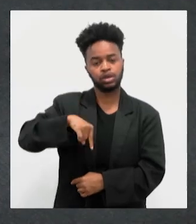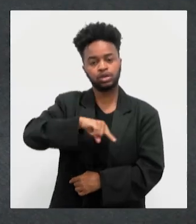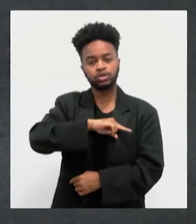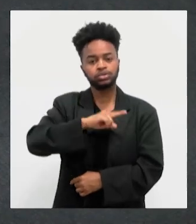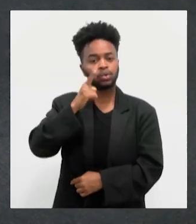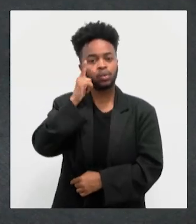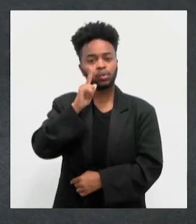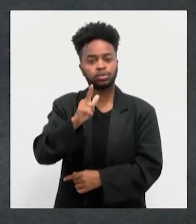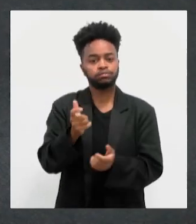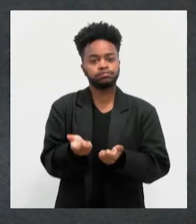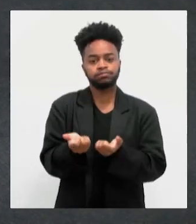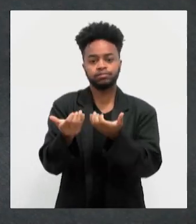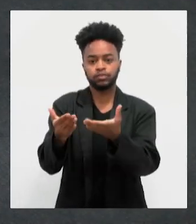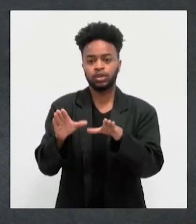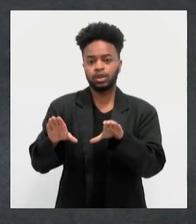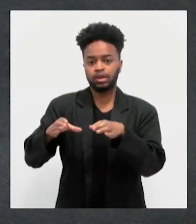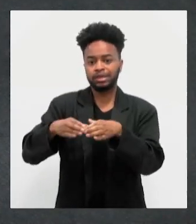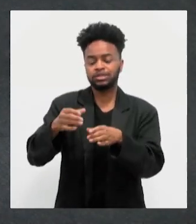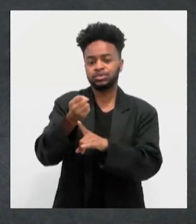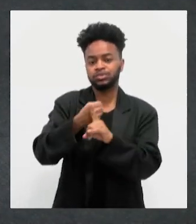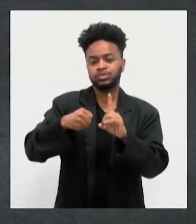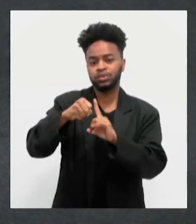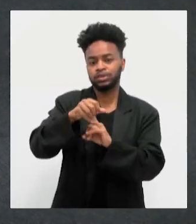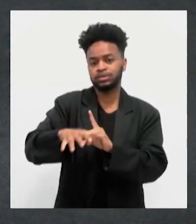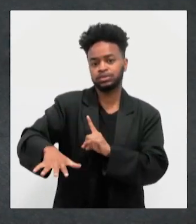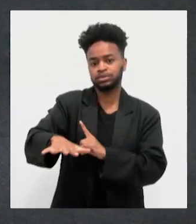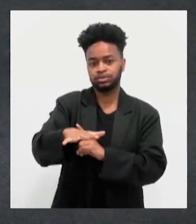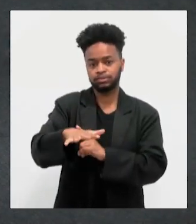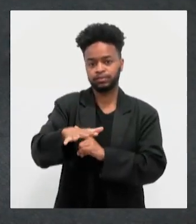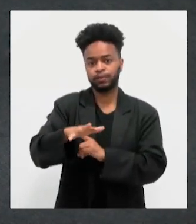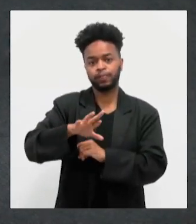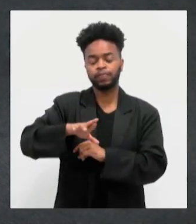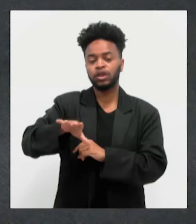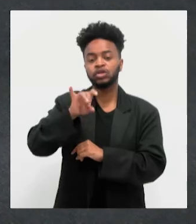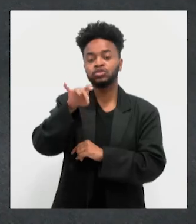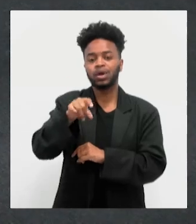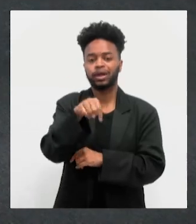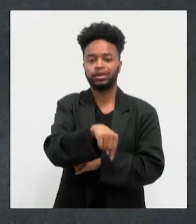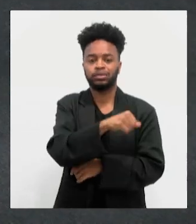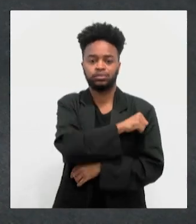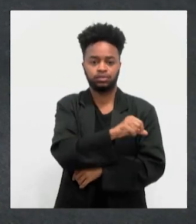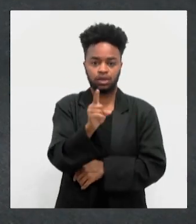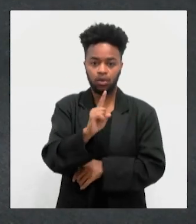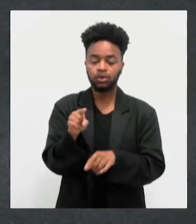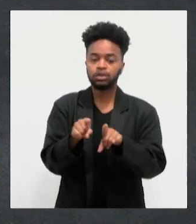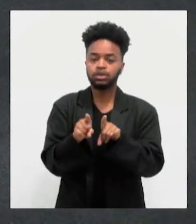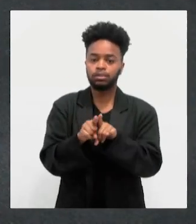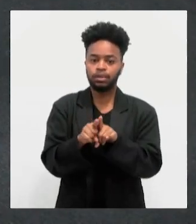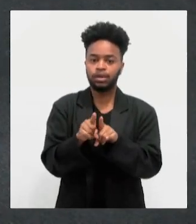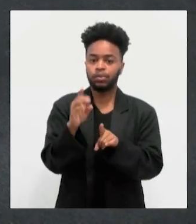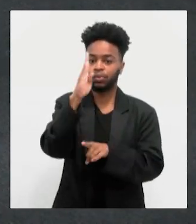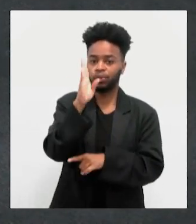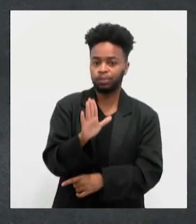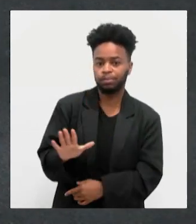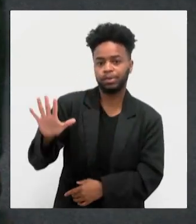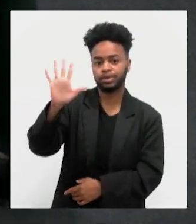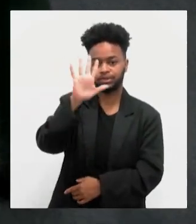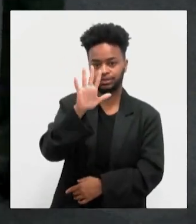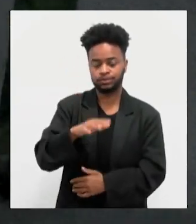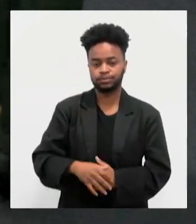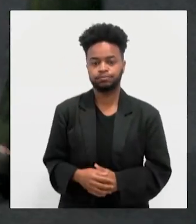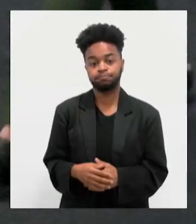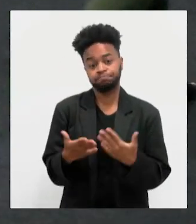estar dando para o conjunto da sociedade, não só carioca e fluminense, mas do conjunto do Brasil. E